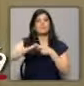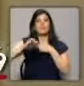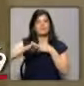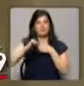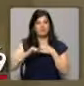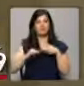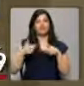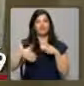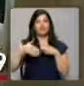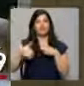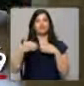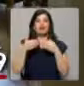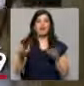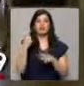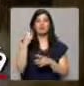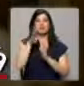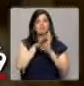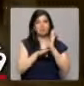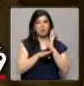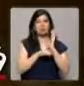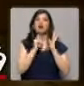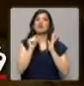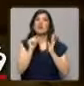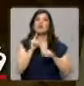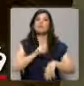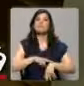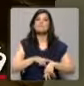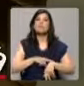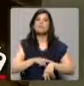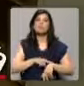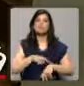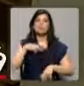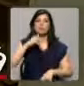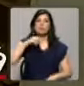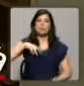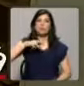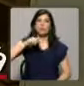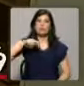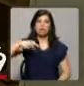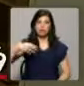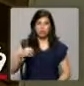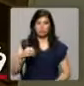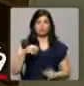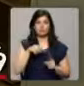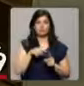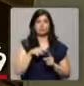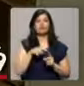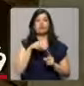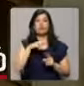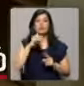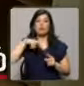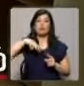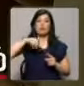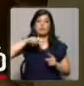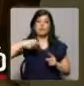vai lançar um programa que é o chamado Momentum, para as pessoas perceberem porque é que a casa é importante. Esse momento, o que é que vai permitir? Vai permitir